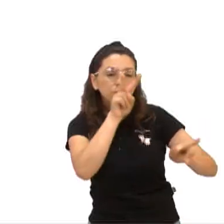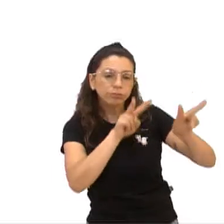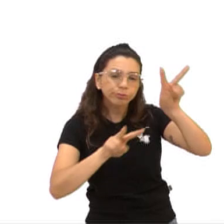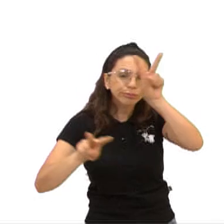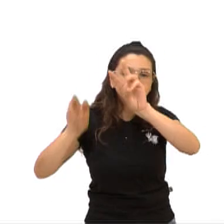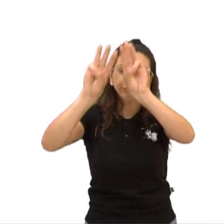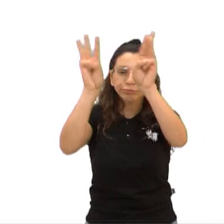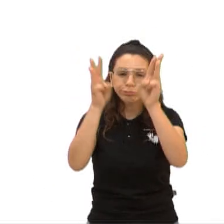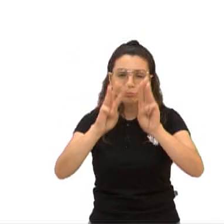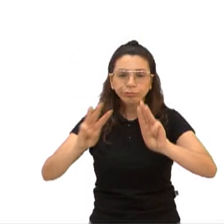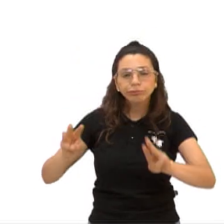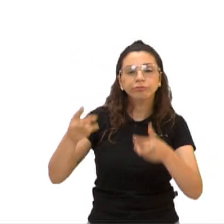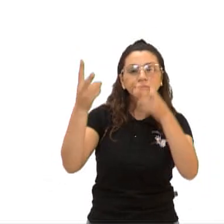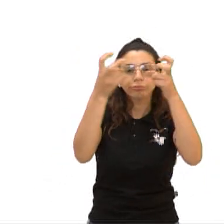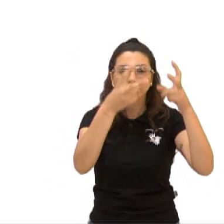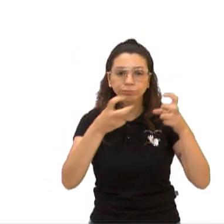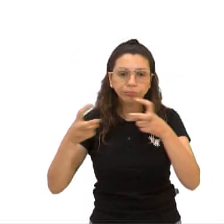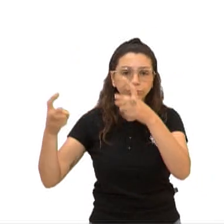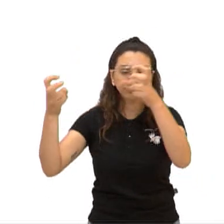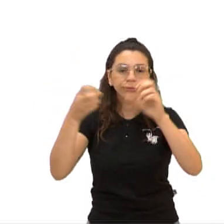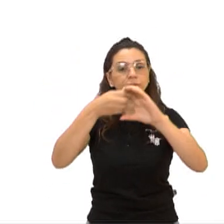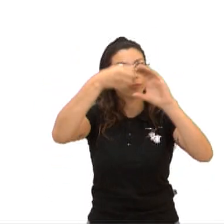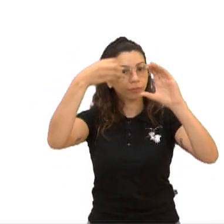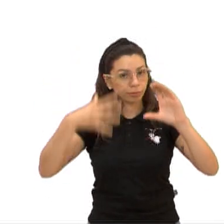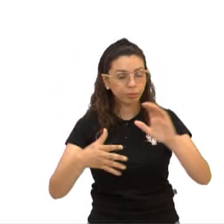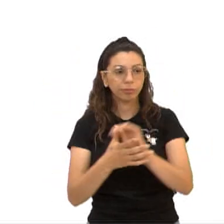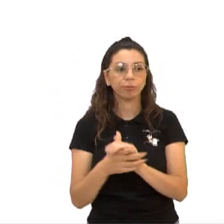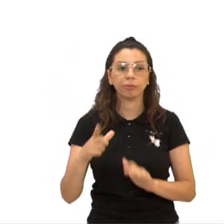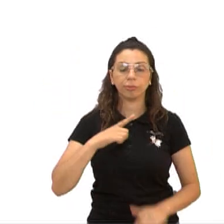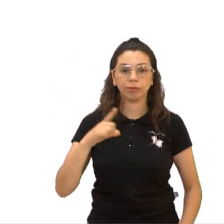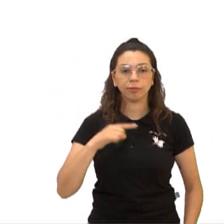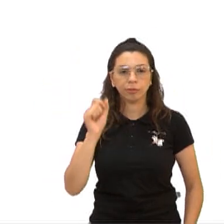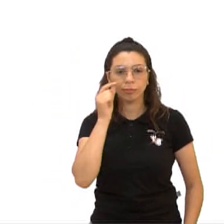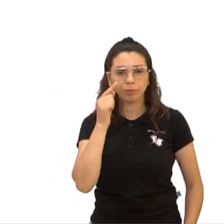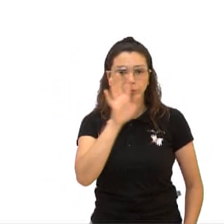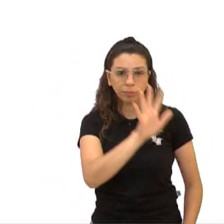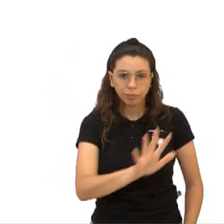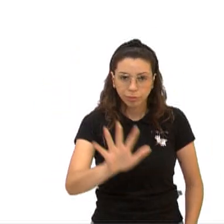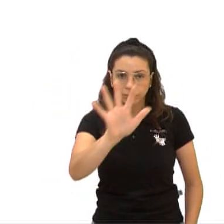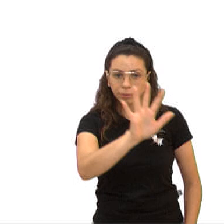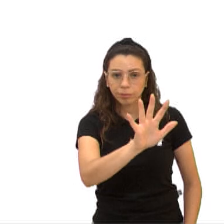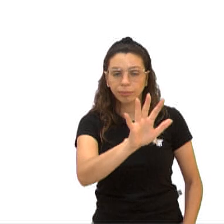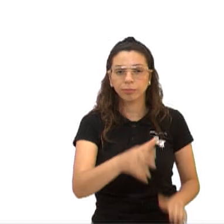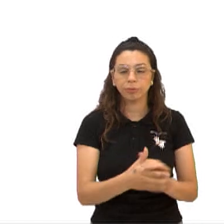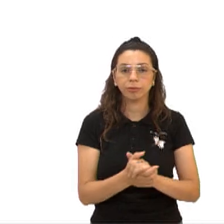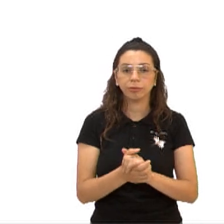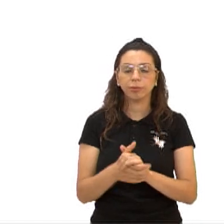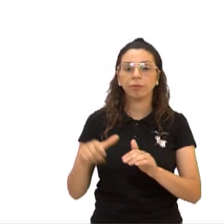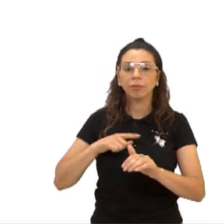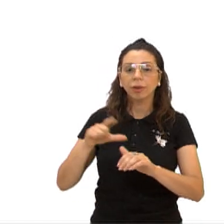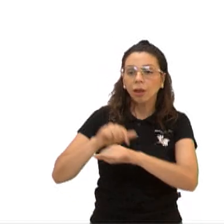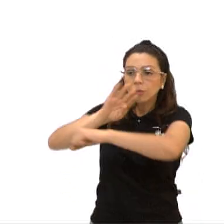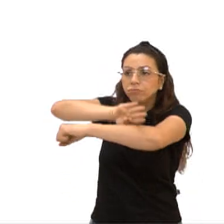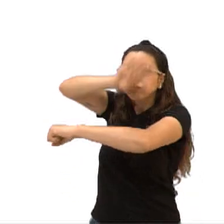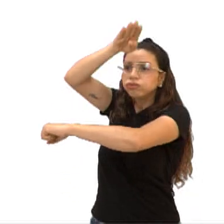mapa, percebemos essa característica de regiões mais elevadas à